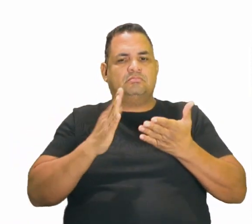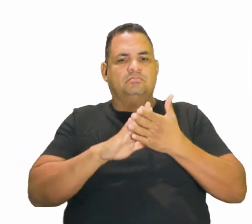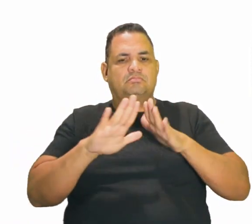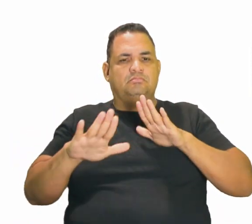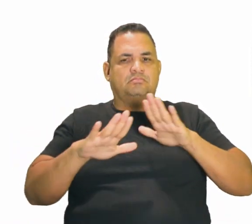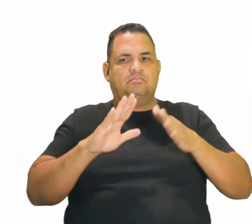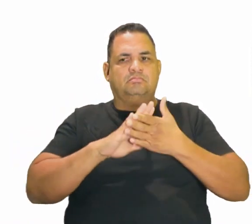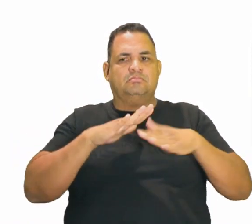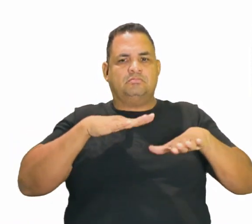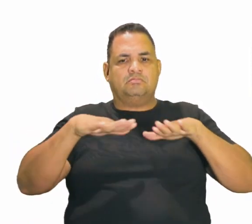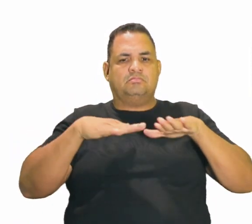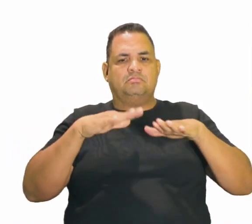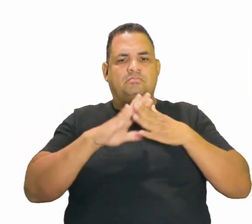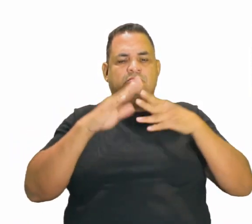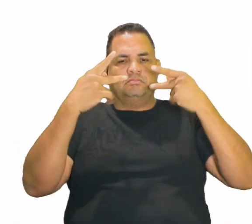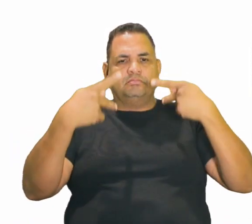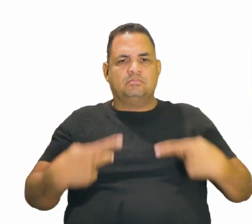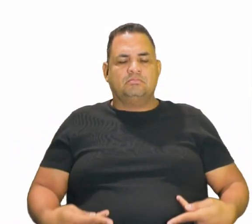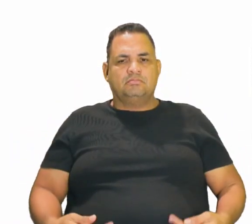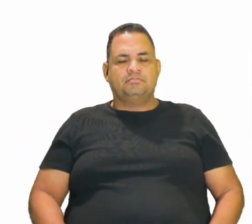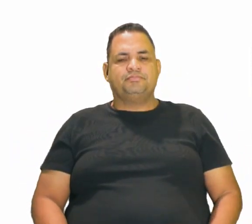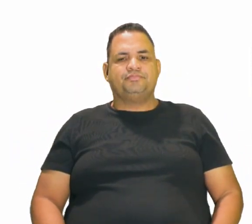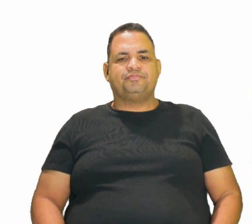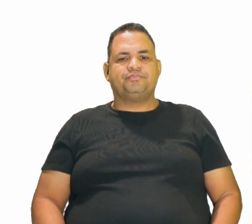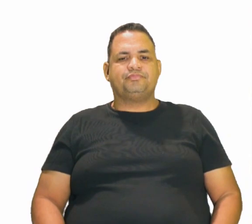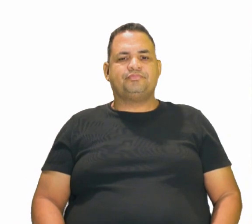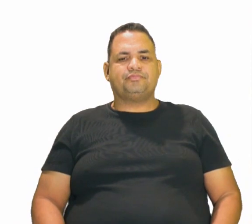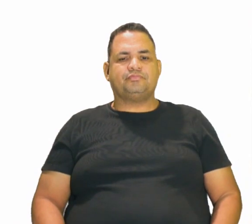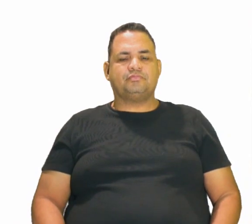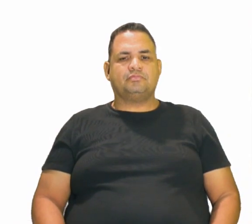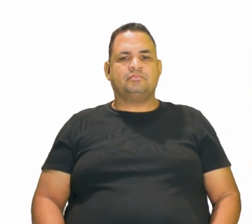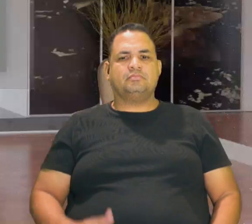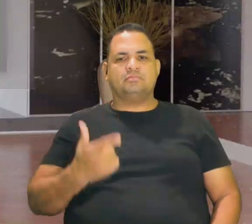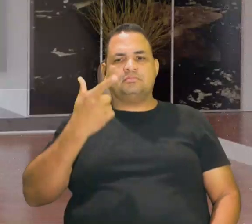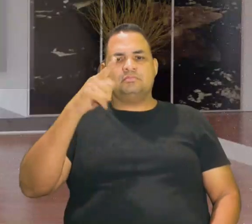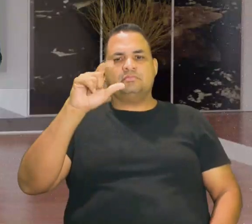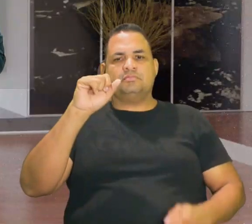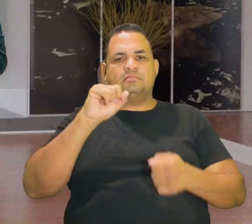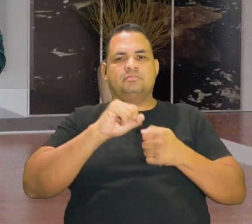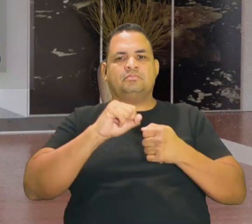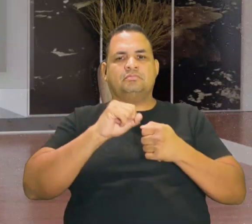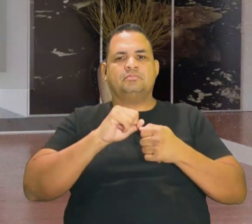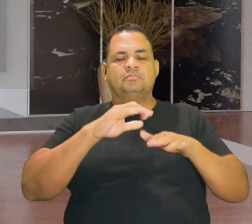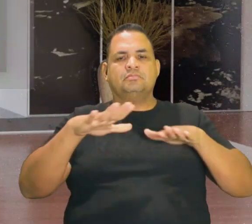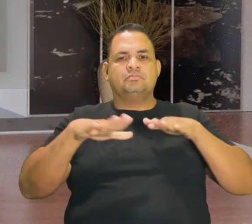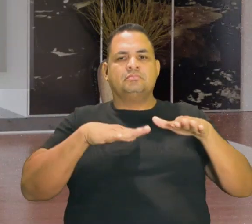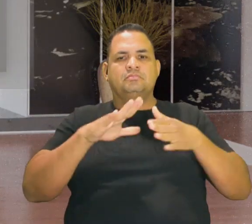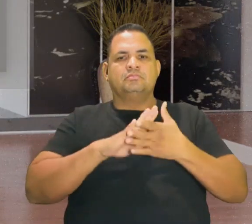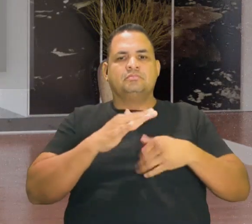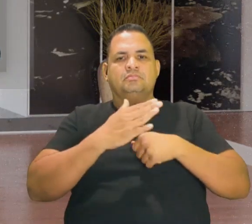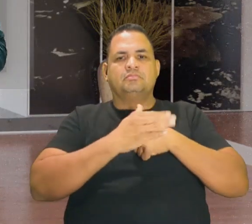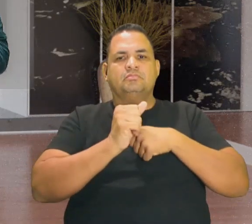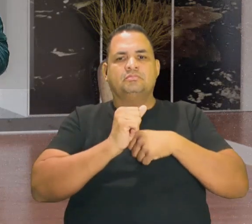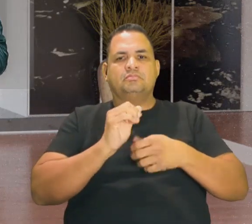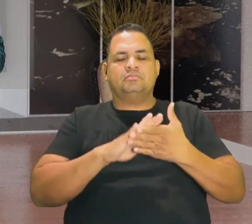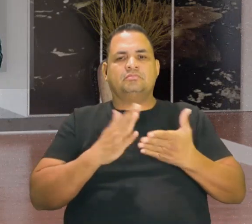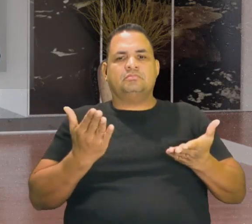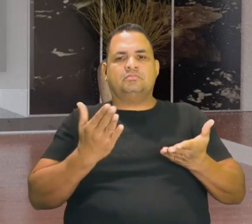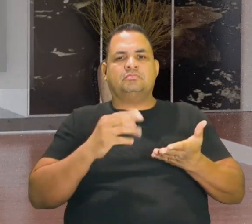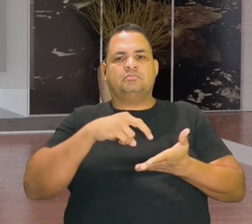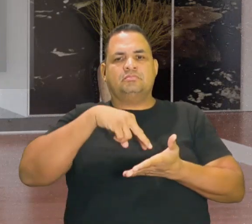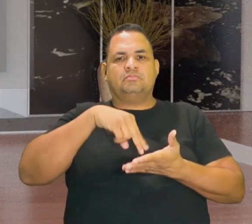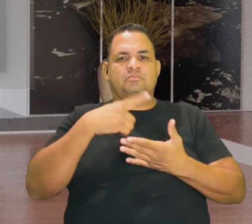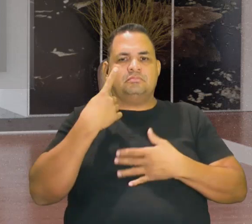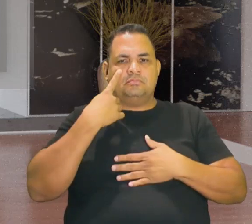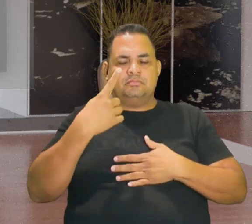dos movimentos do corpo conseguir fazer esses movimentos aí queridos então uma